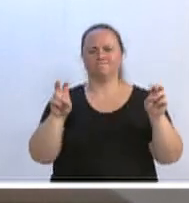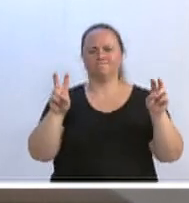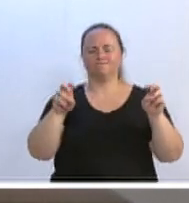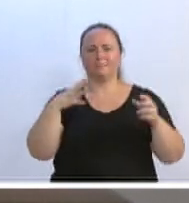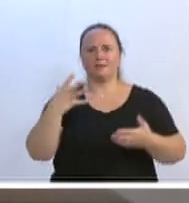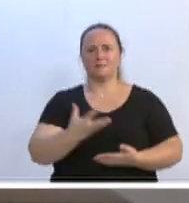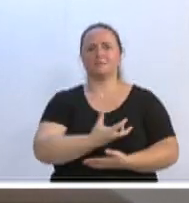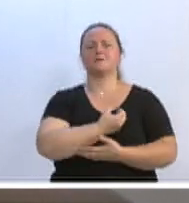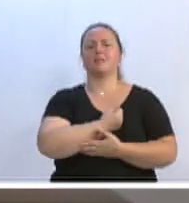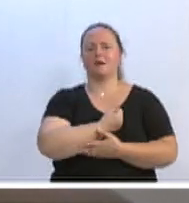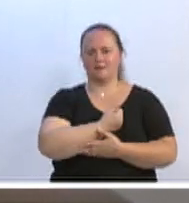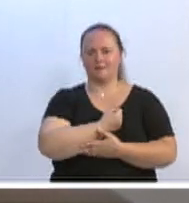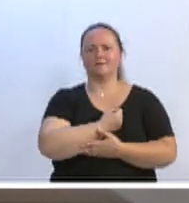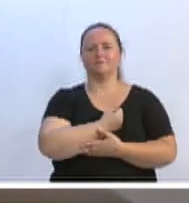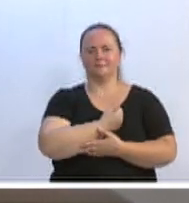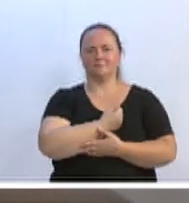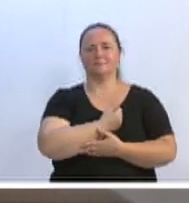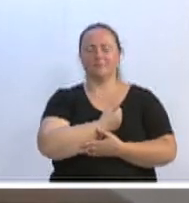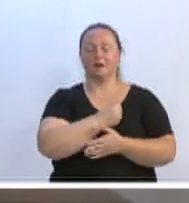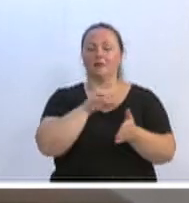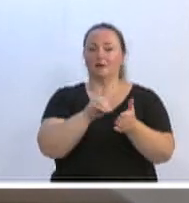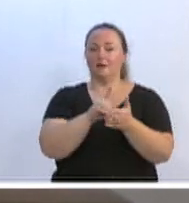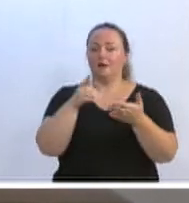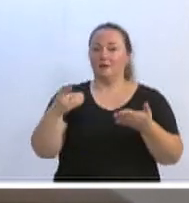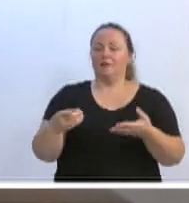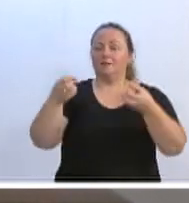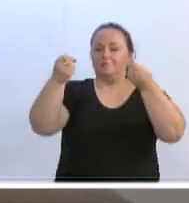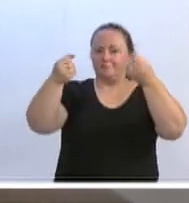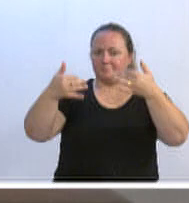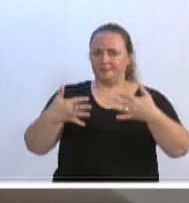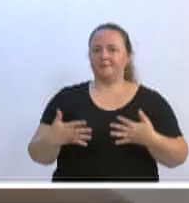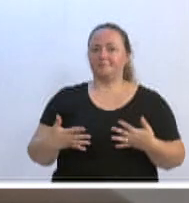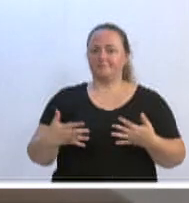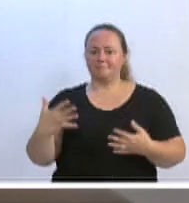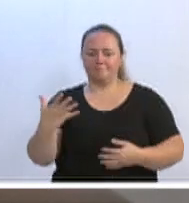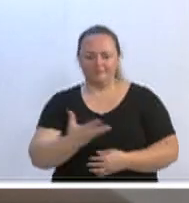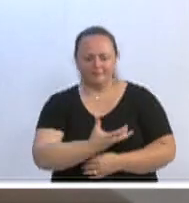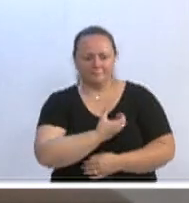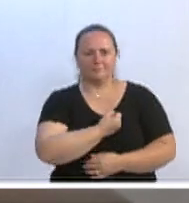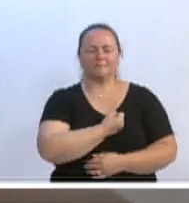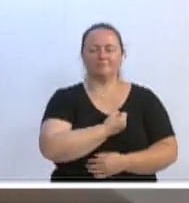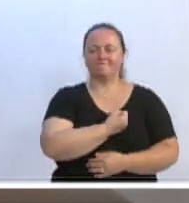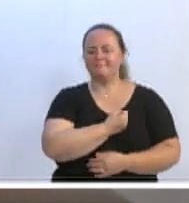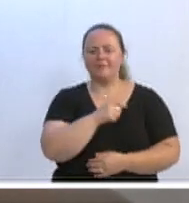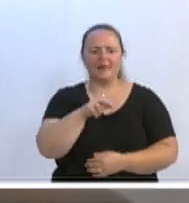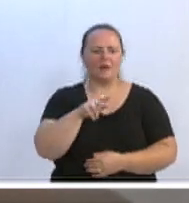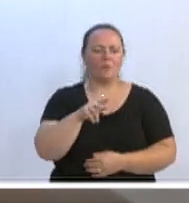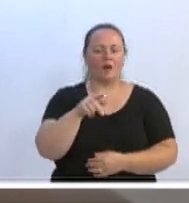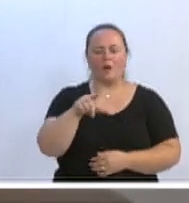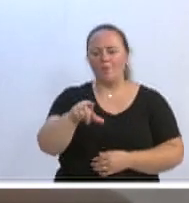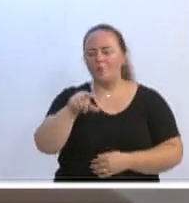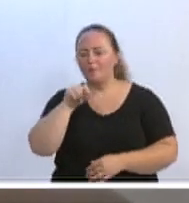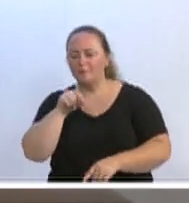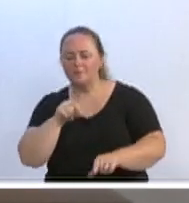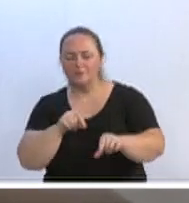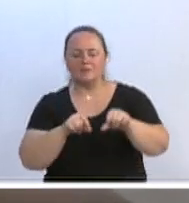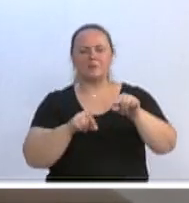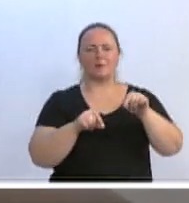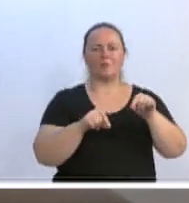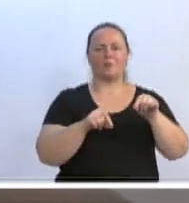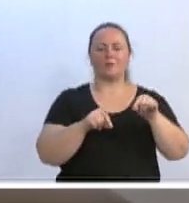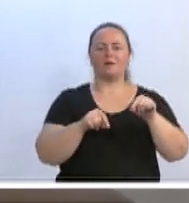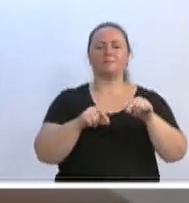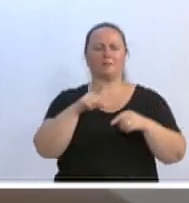Deus nos afirma que a salvação, ela é uma eleição. Ela se dá através